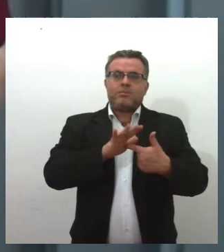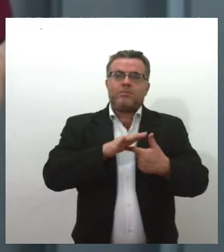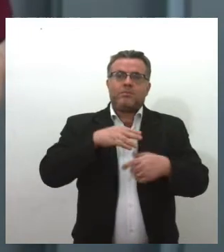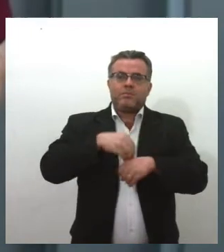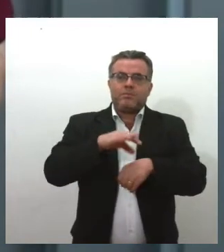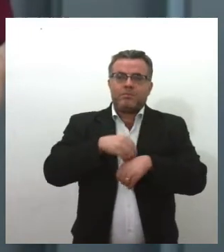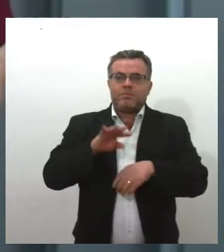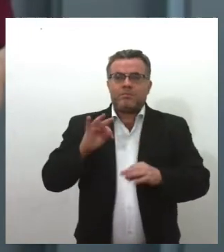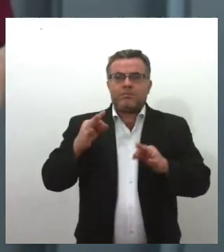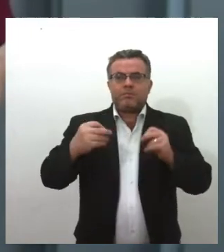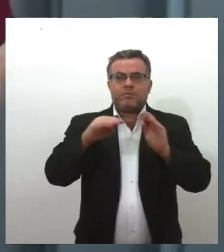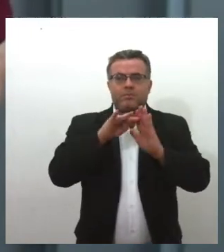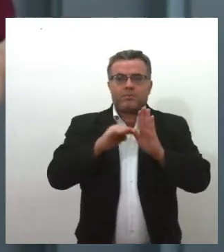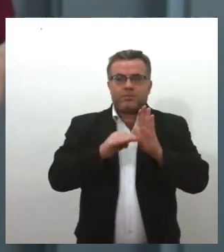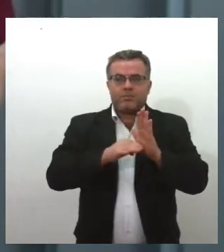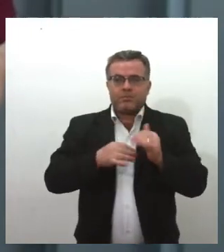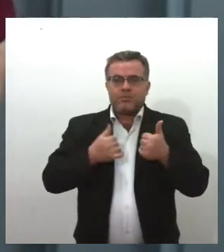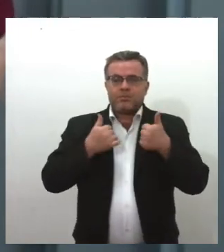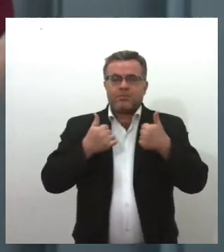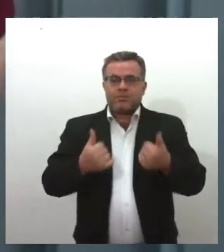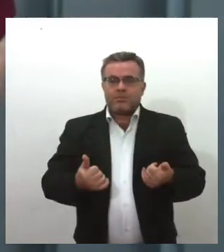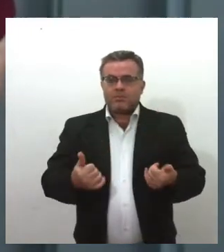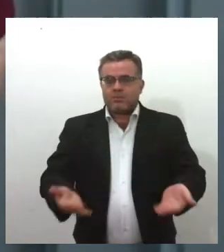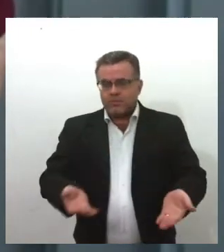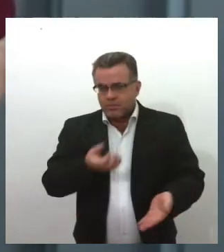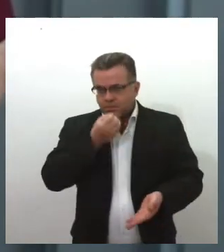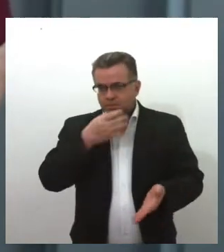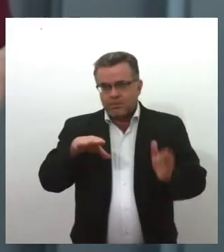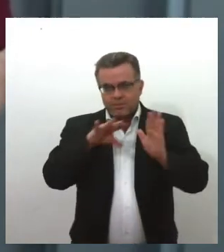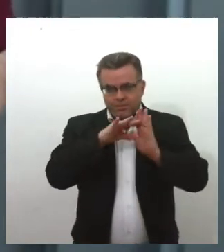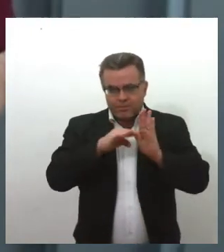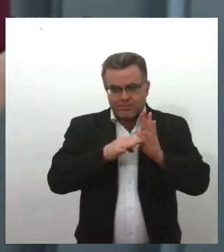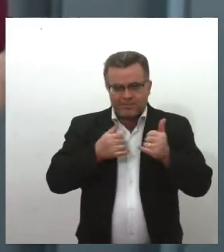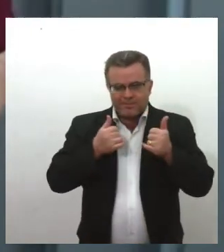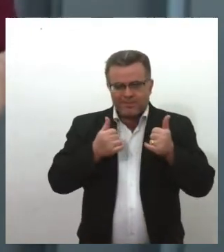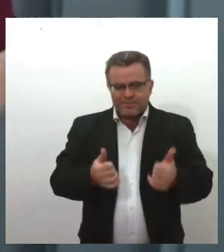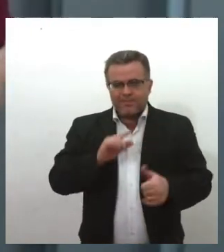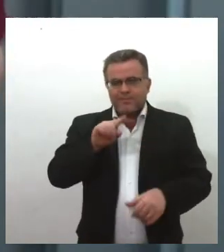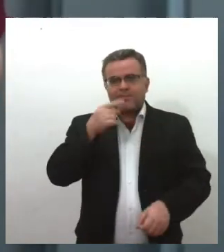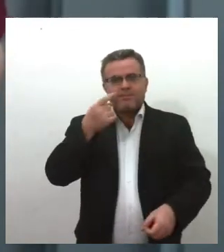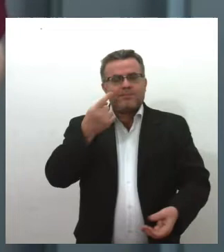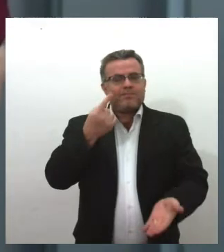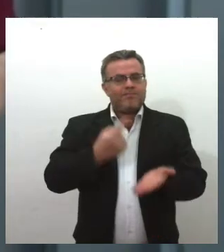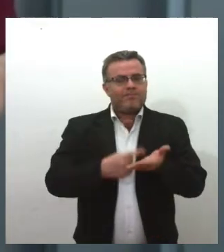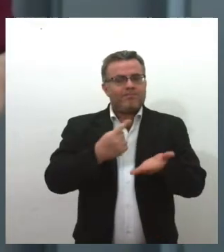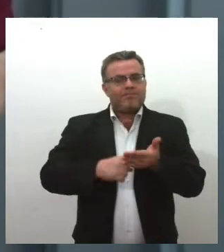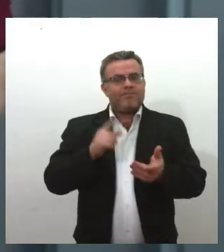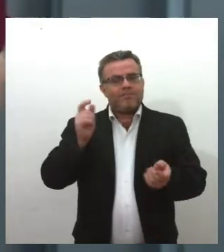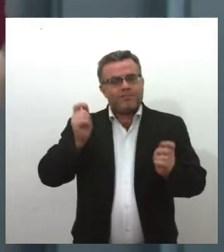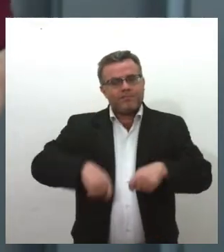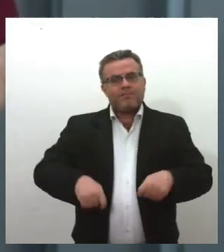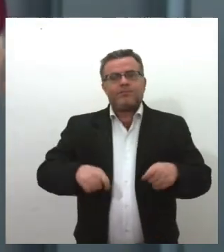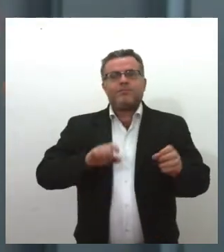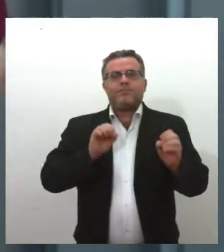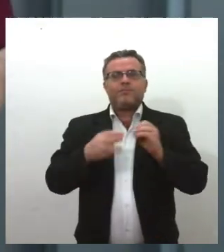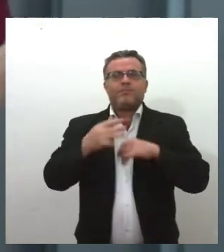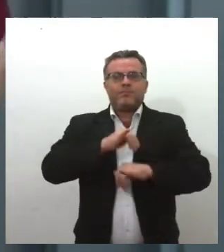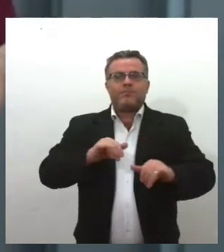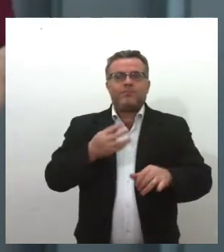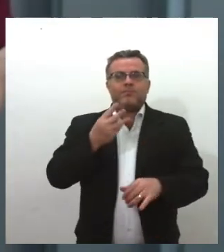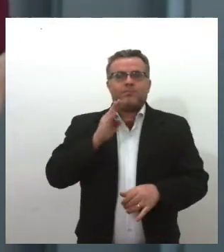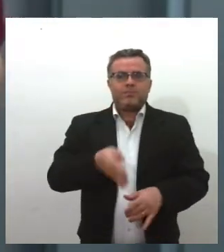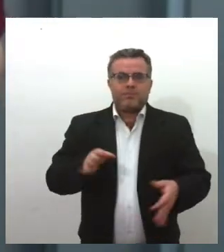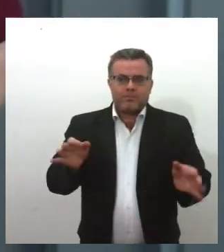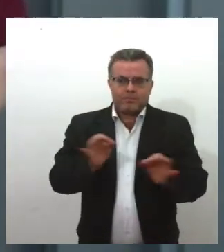a nossa programação. Então, meninas, bom programa para vocês e a gente se encontra daqui a pouquinho no Alésia Notícia a partir das